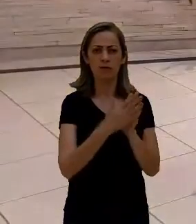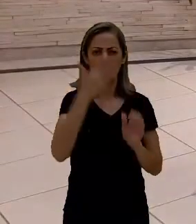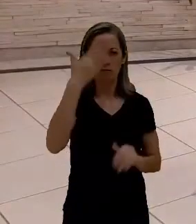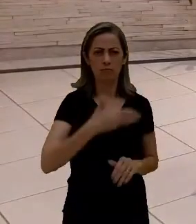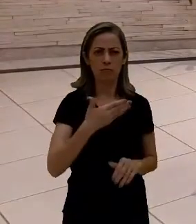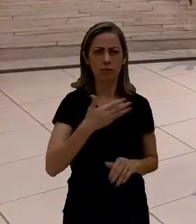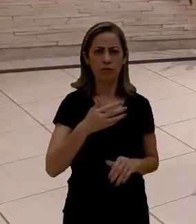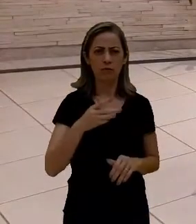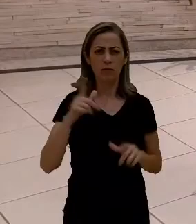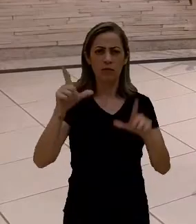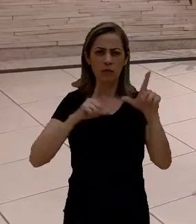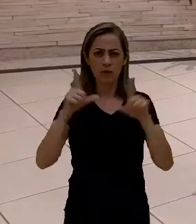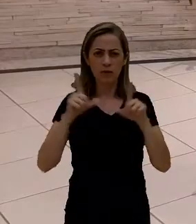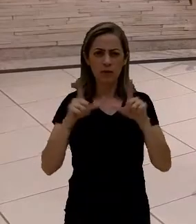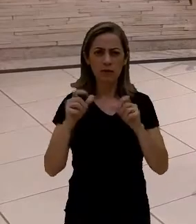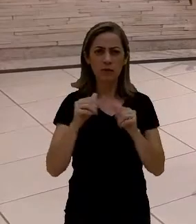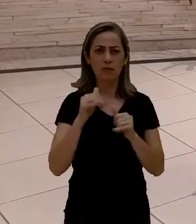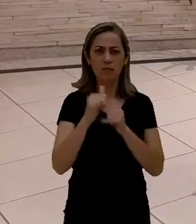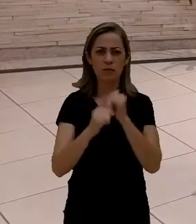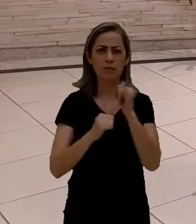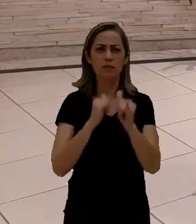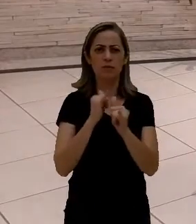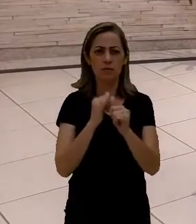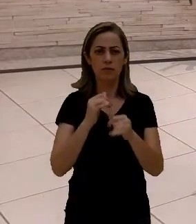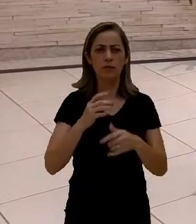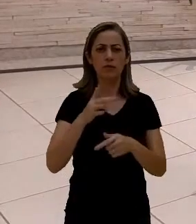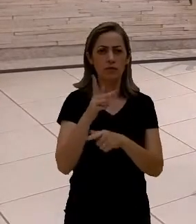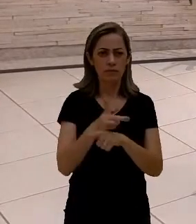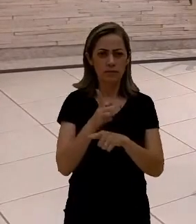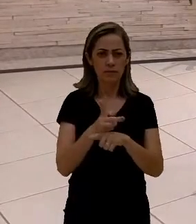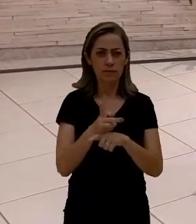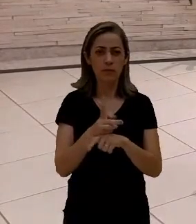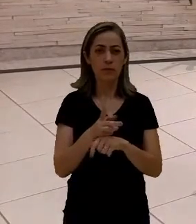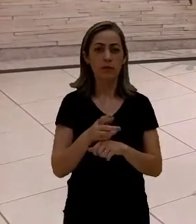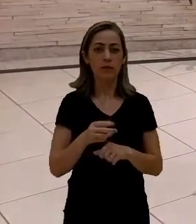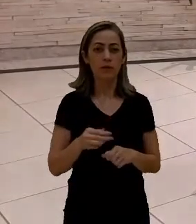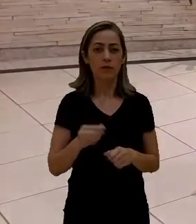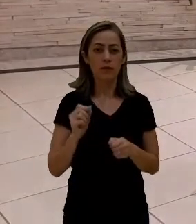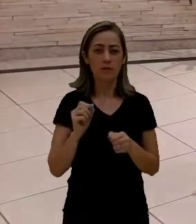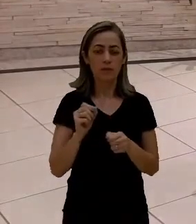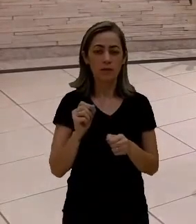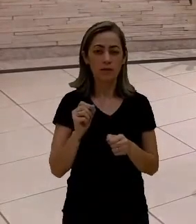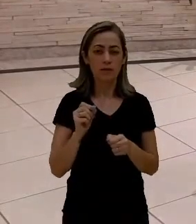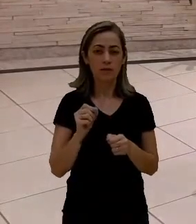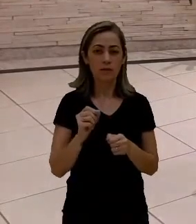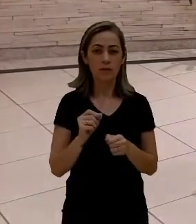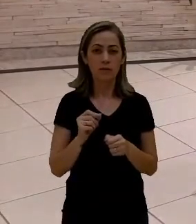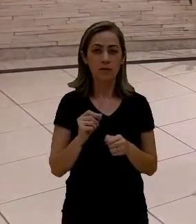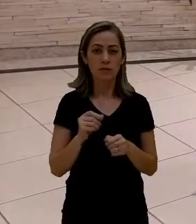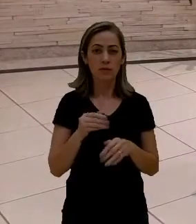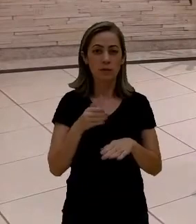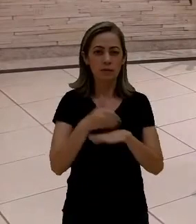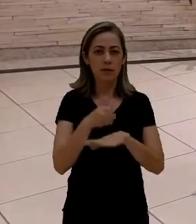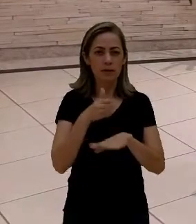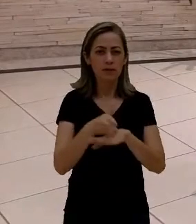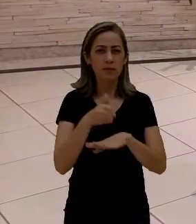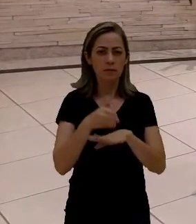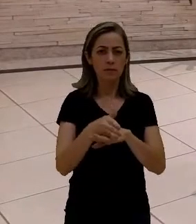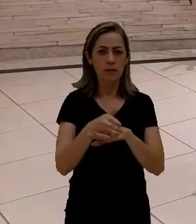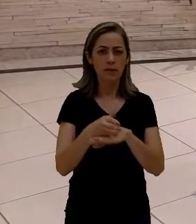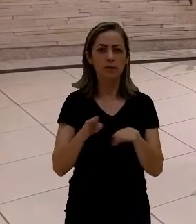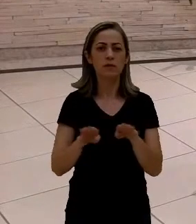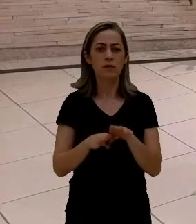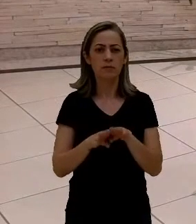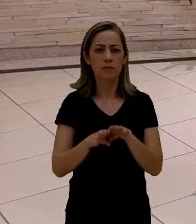televisão para pelo menos por meio destas mídias participar da minha maneir da